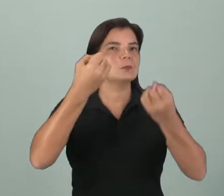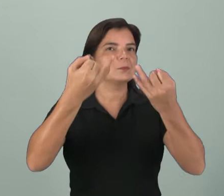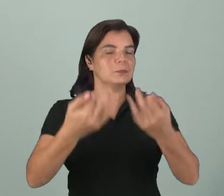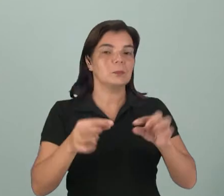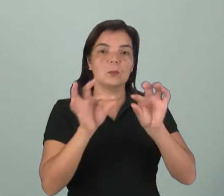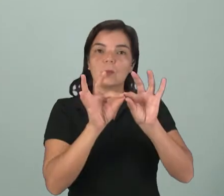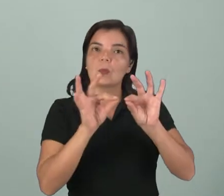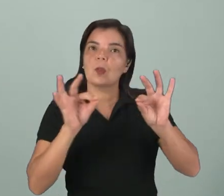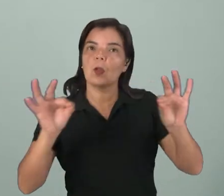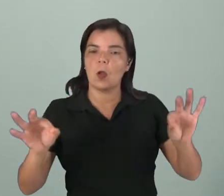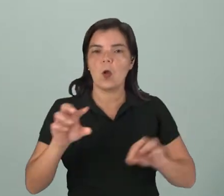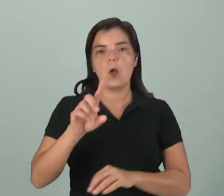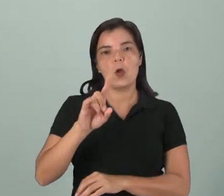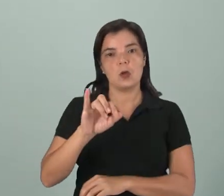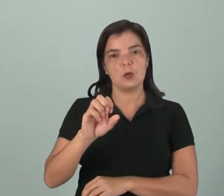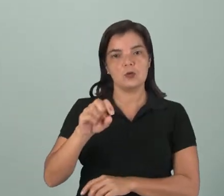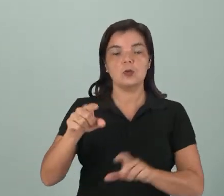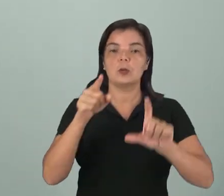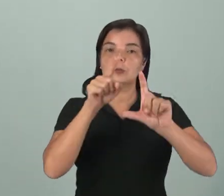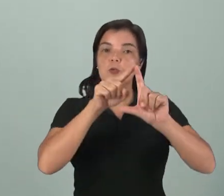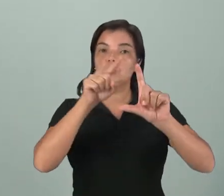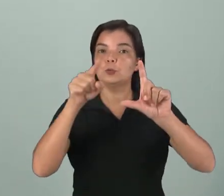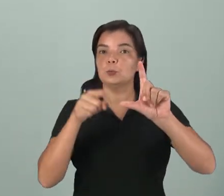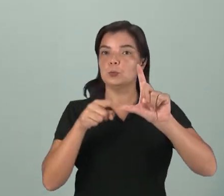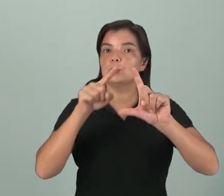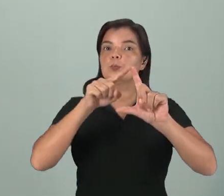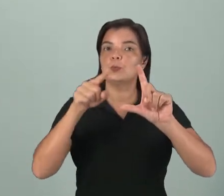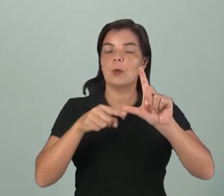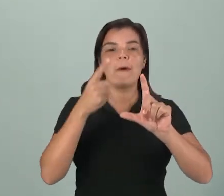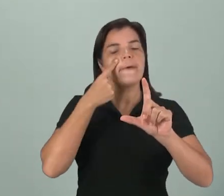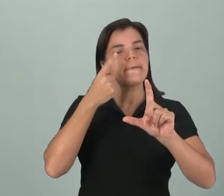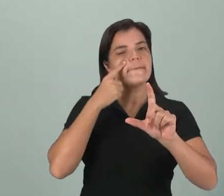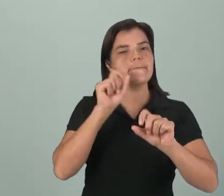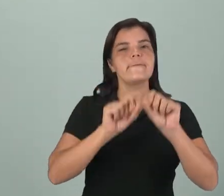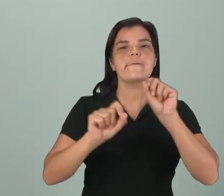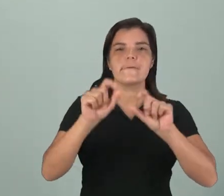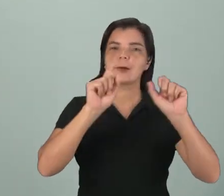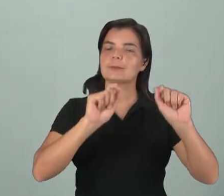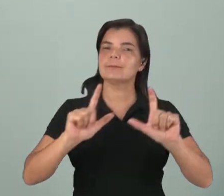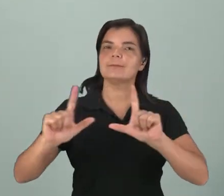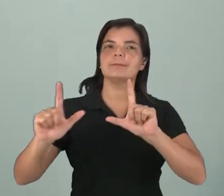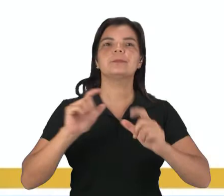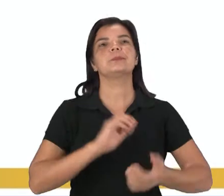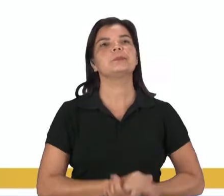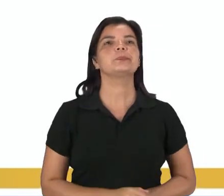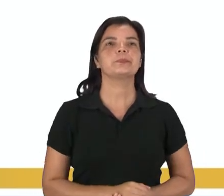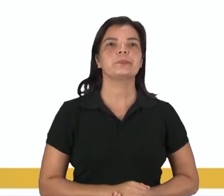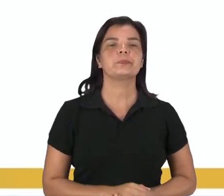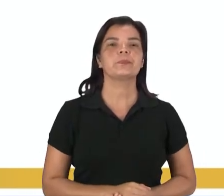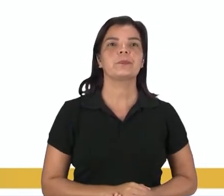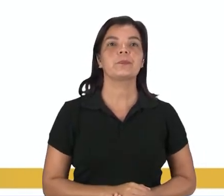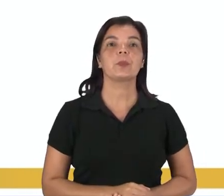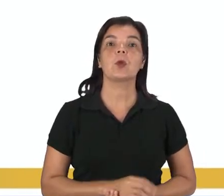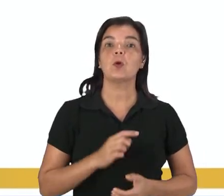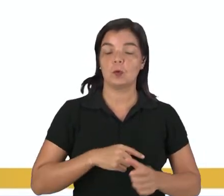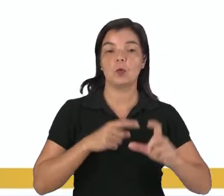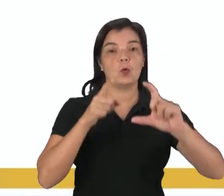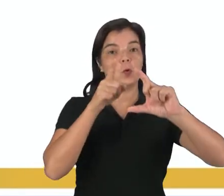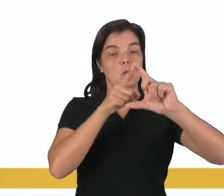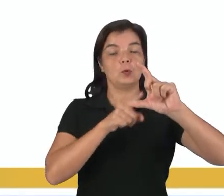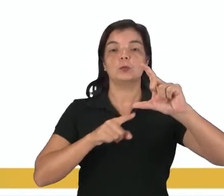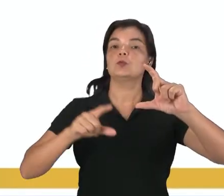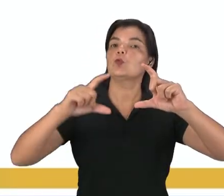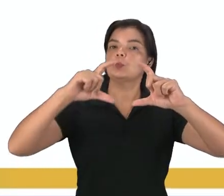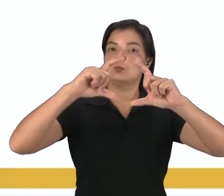falar sobre comprimento e diâmetro de uma circunferência então Acompanha comigo aí na sua tela é bom